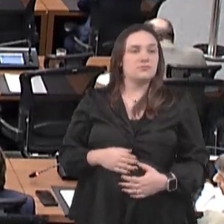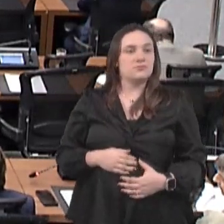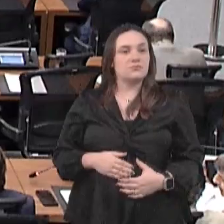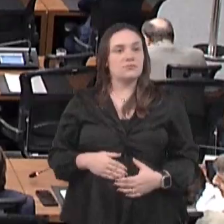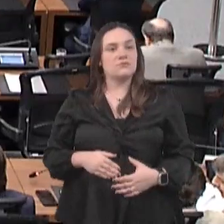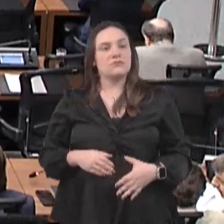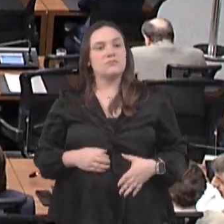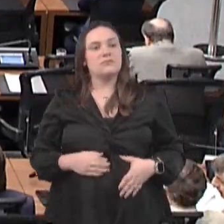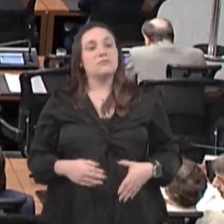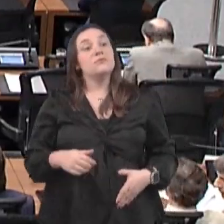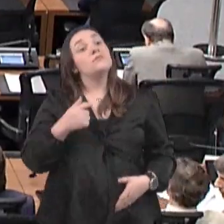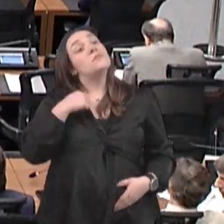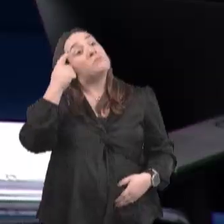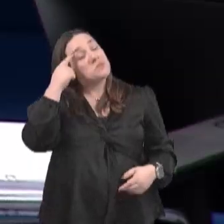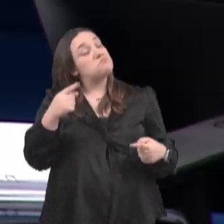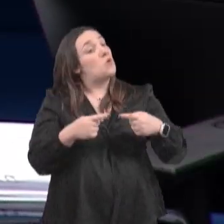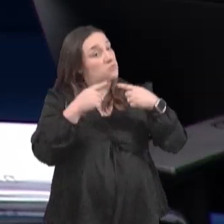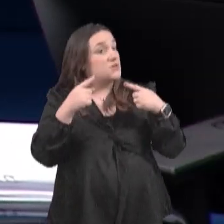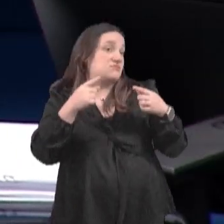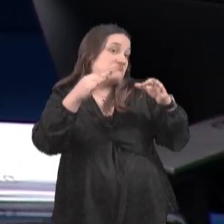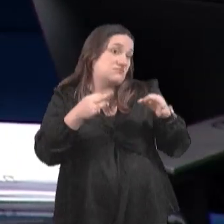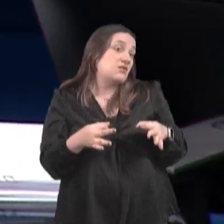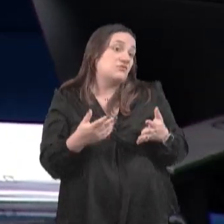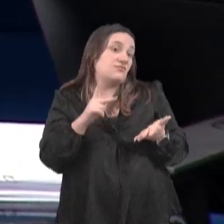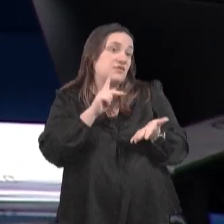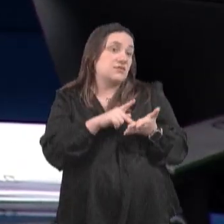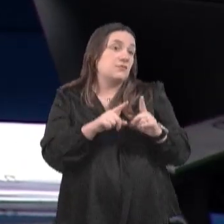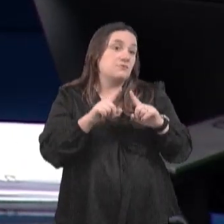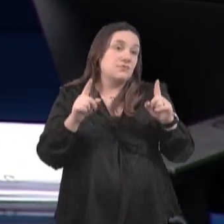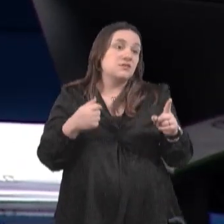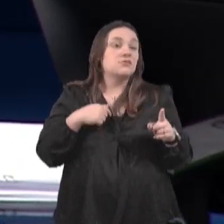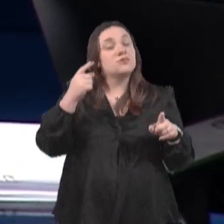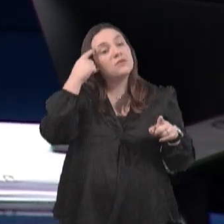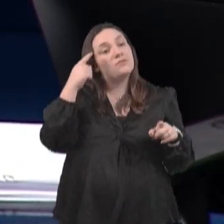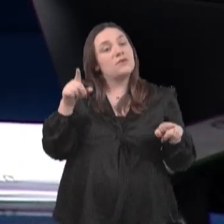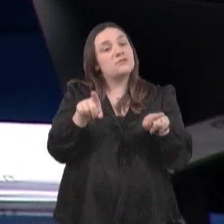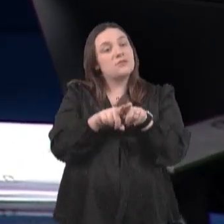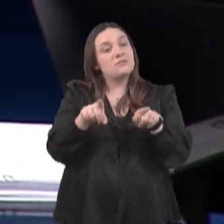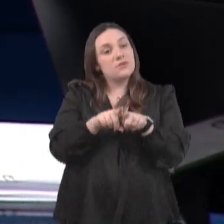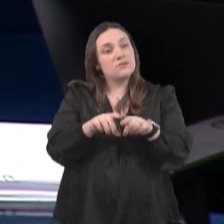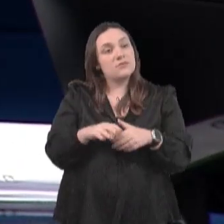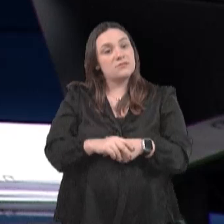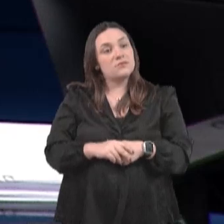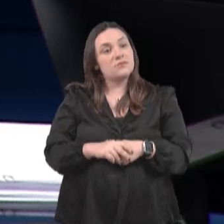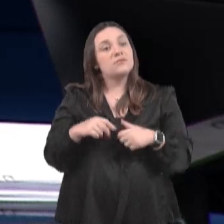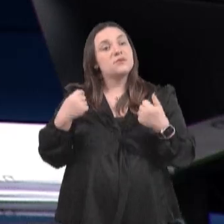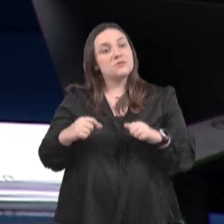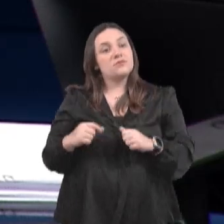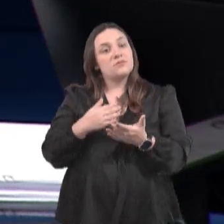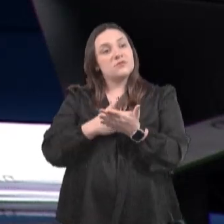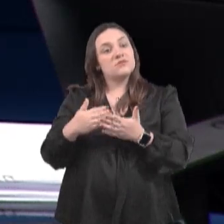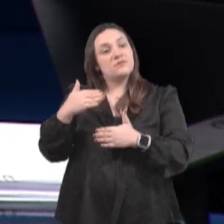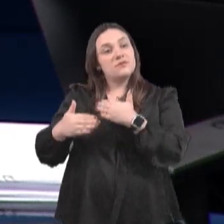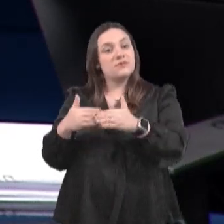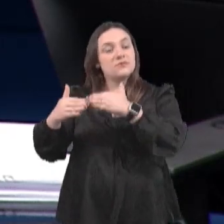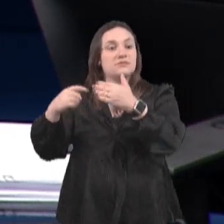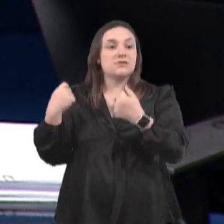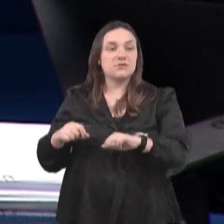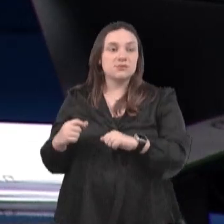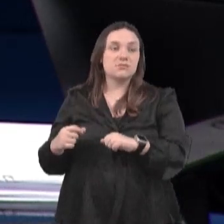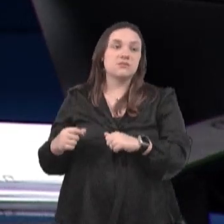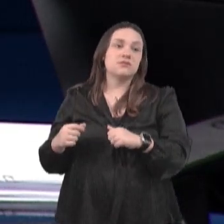entendo que é bastante pertinente, né? Mas entendo também que nós precisamos avançar, né? Nós precisamos